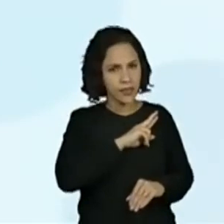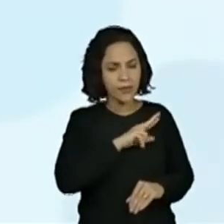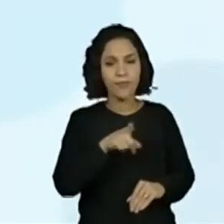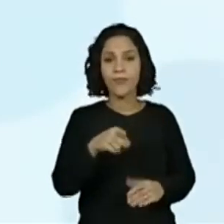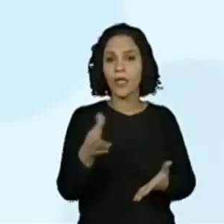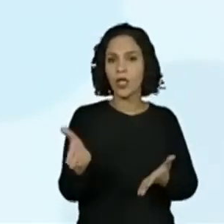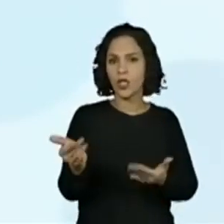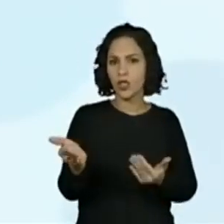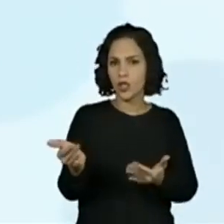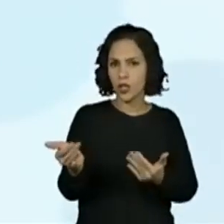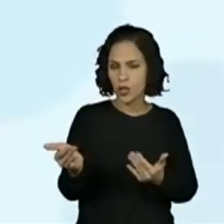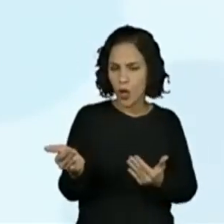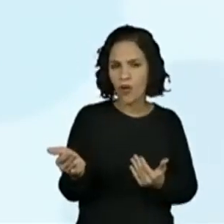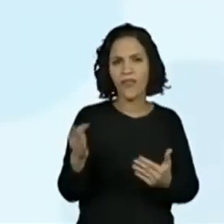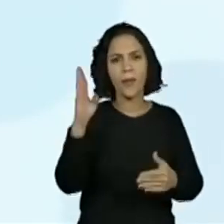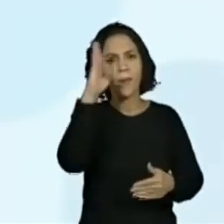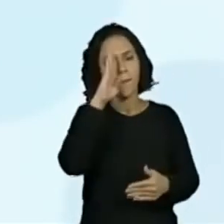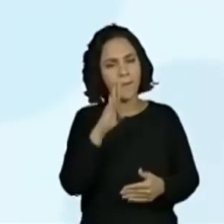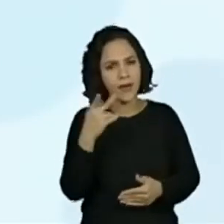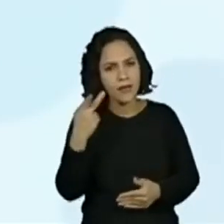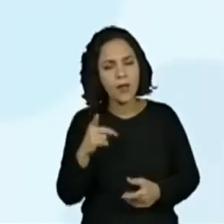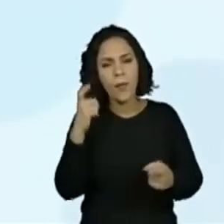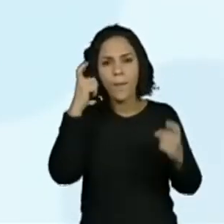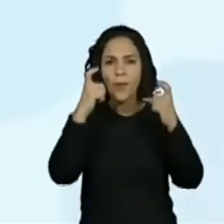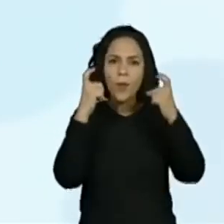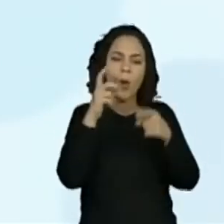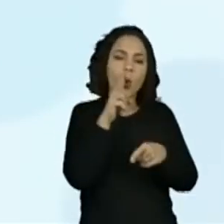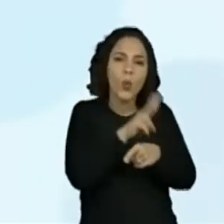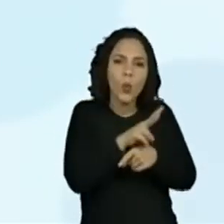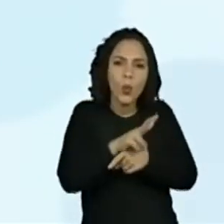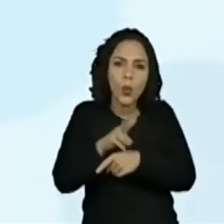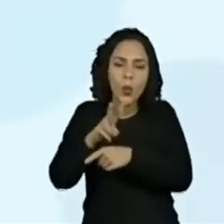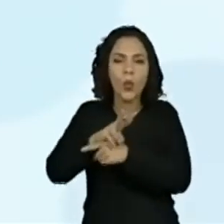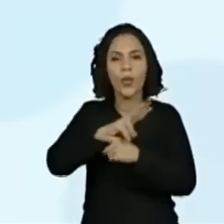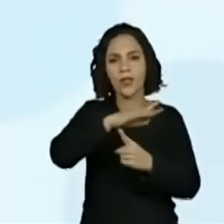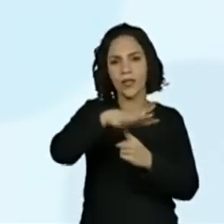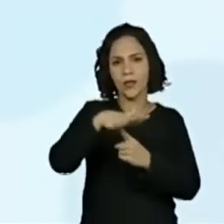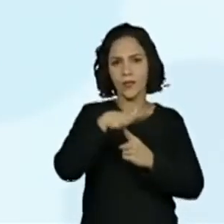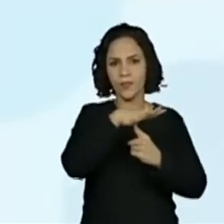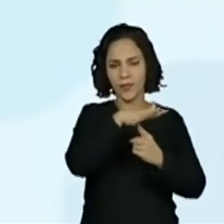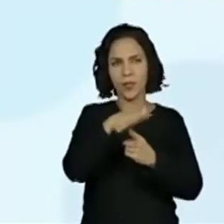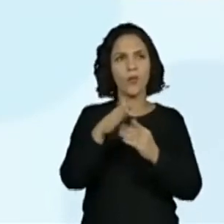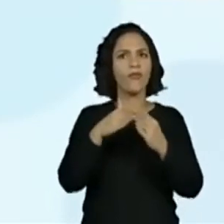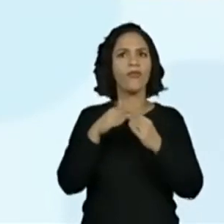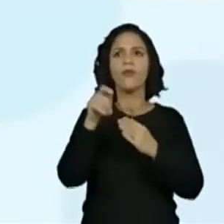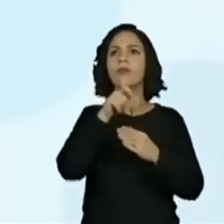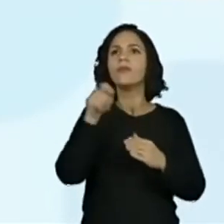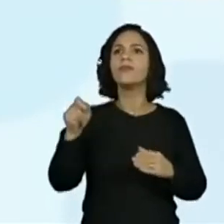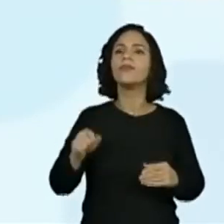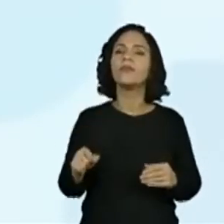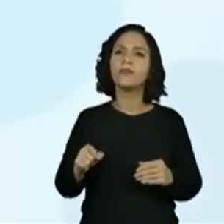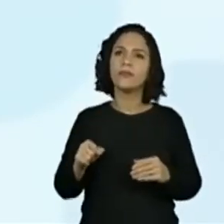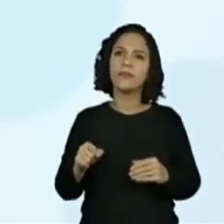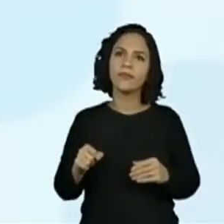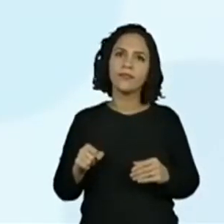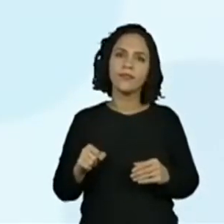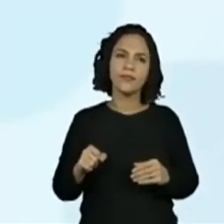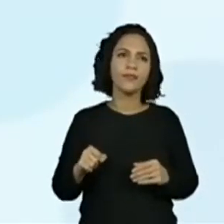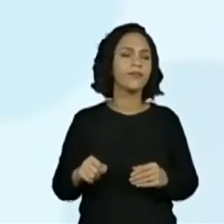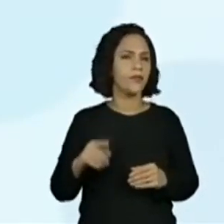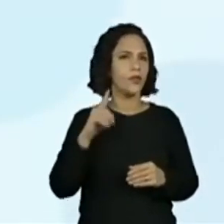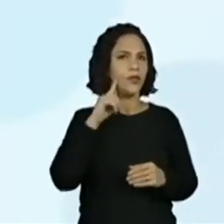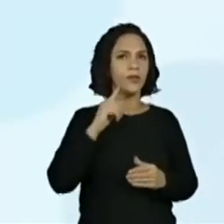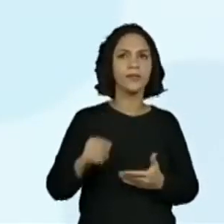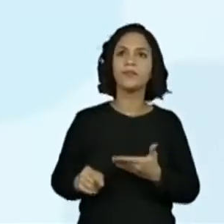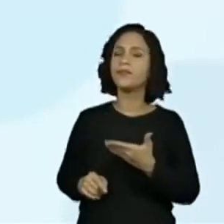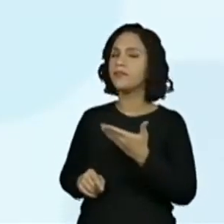dos jovens brasileiros, né, que está aumentando em relação ao meio ambiente. Põe aí o marca-texto para mim, por favor, que eu já vou ressaltar. Marca-texto, por